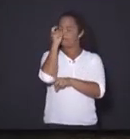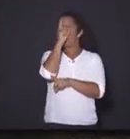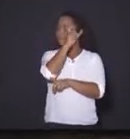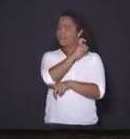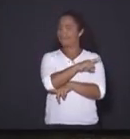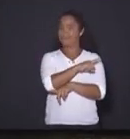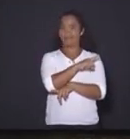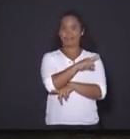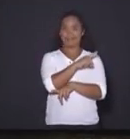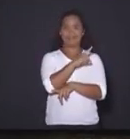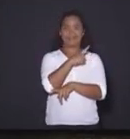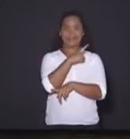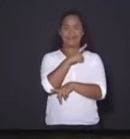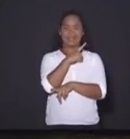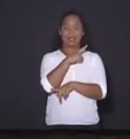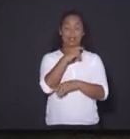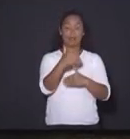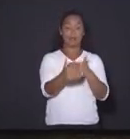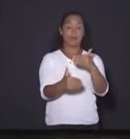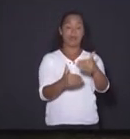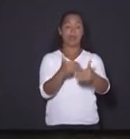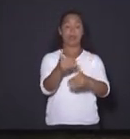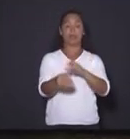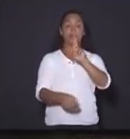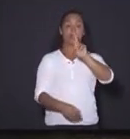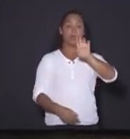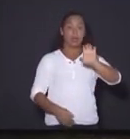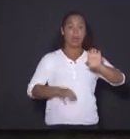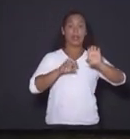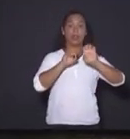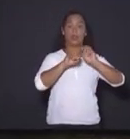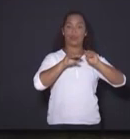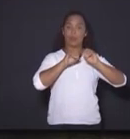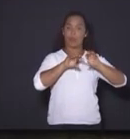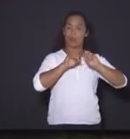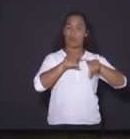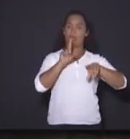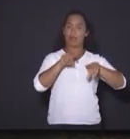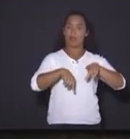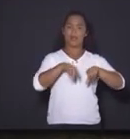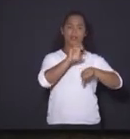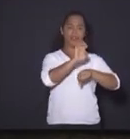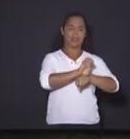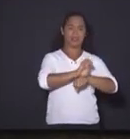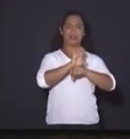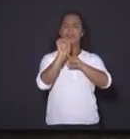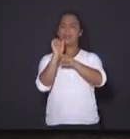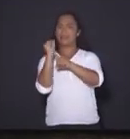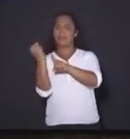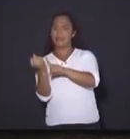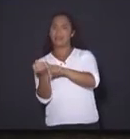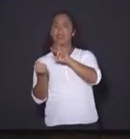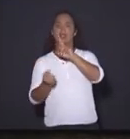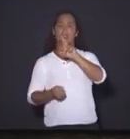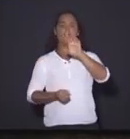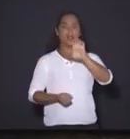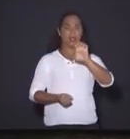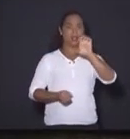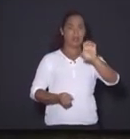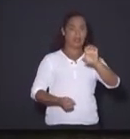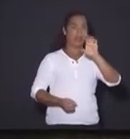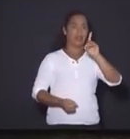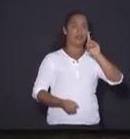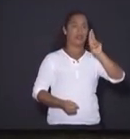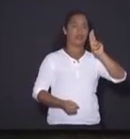li esse processo de reeducação e mesmo estado a sociedade significa nos reeducar para